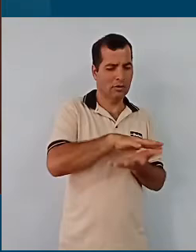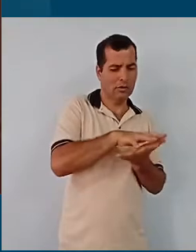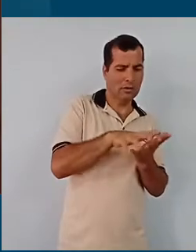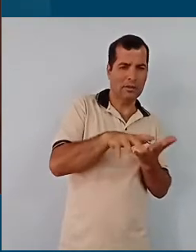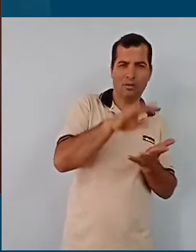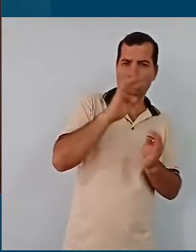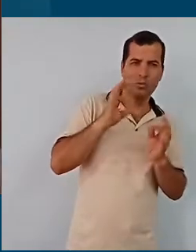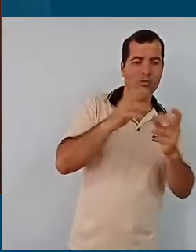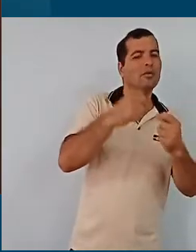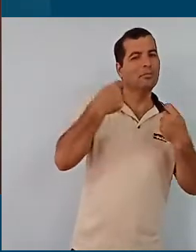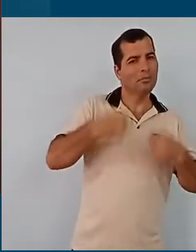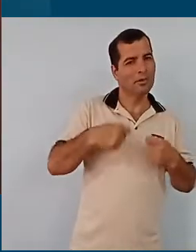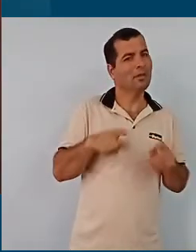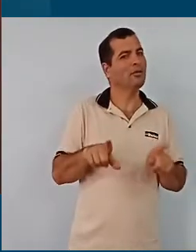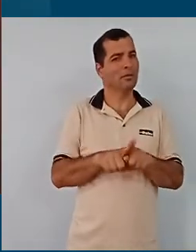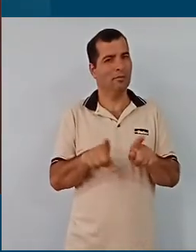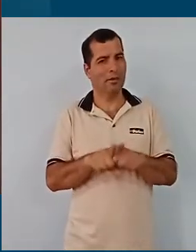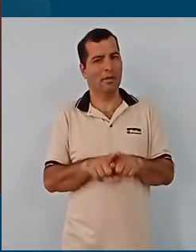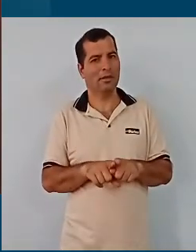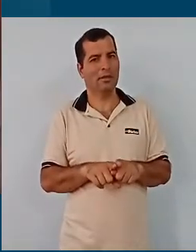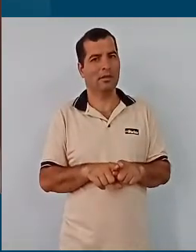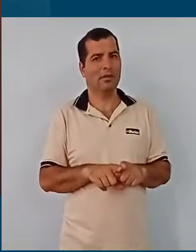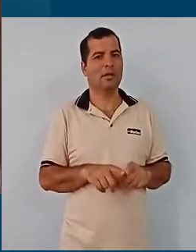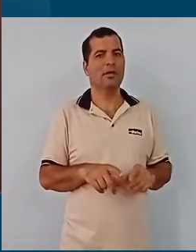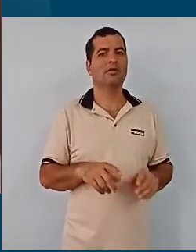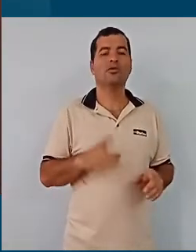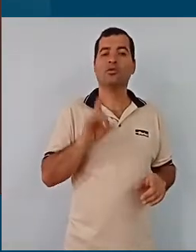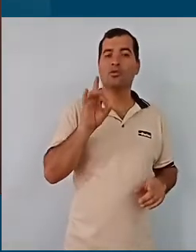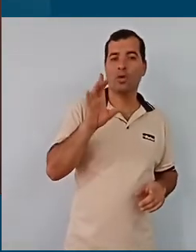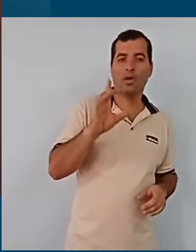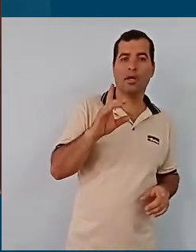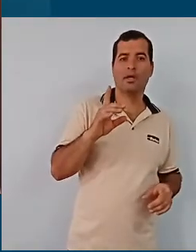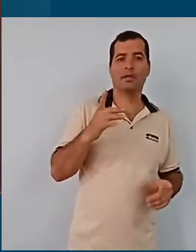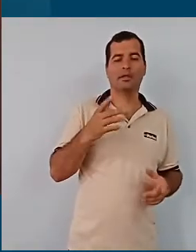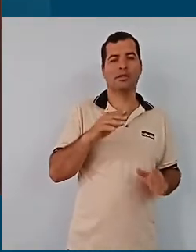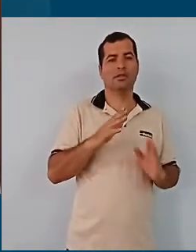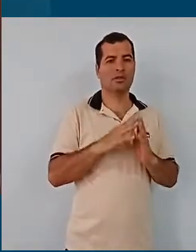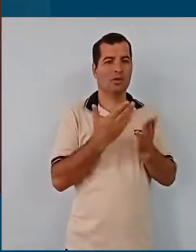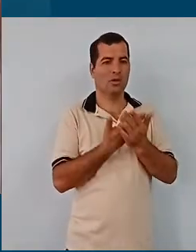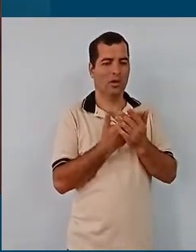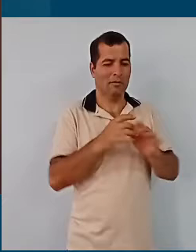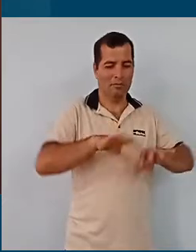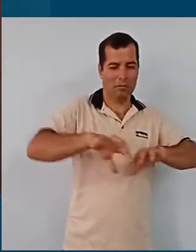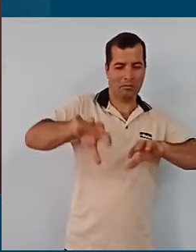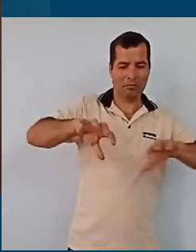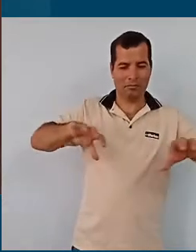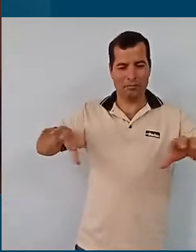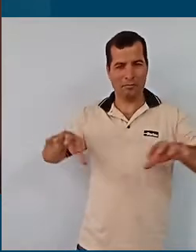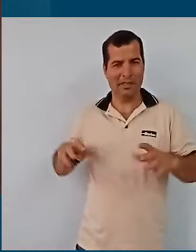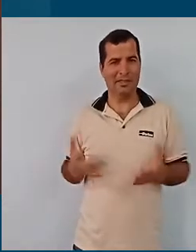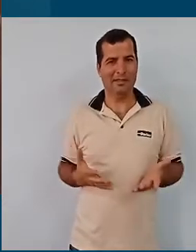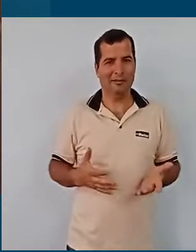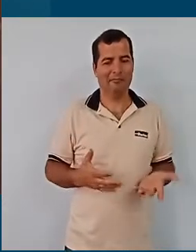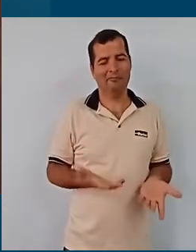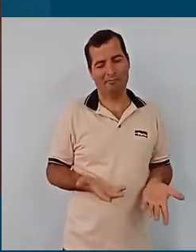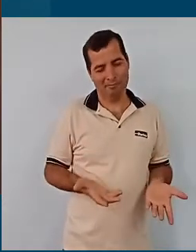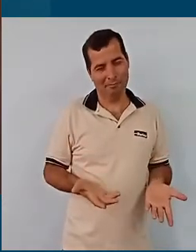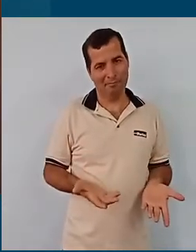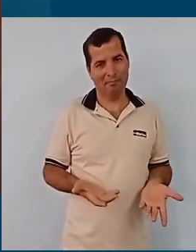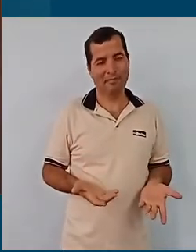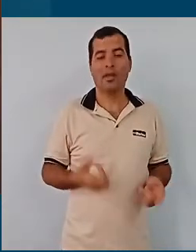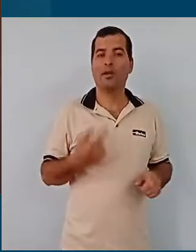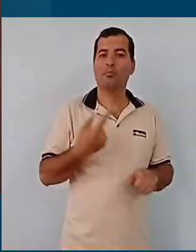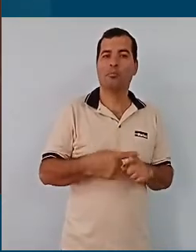é interdisciplinar. Só a escola que decidiu que ela bota tudo em gavetinhas. Porque era o único jeito que a